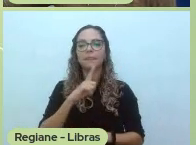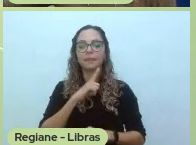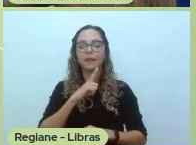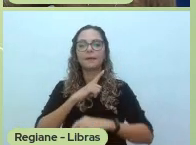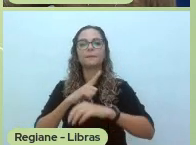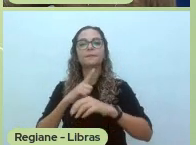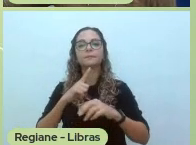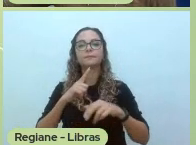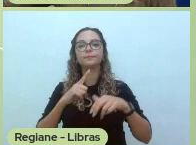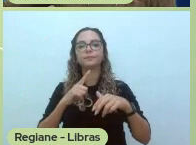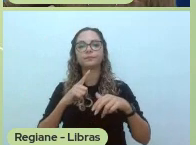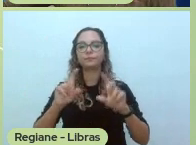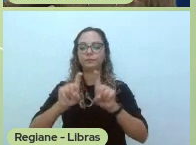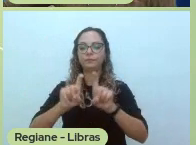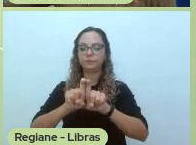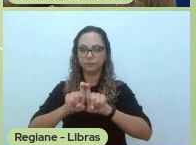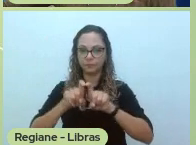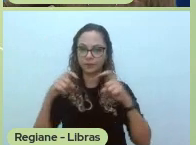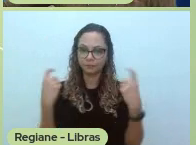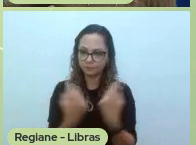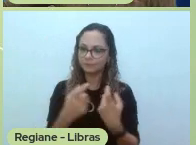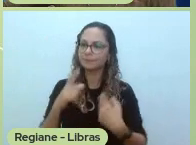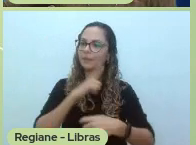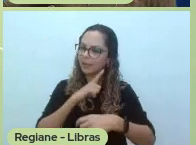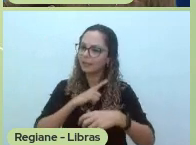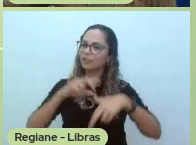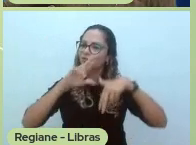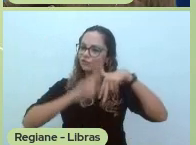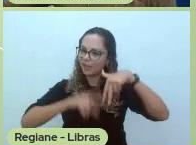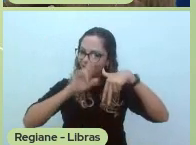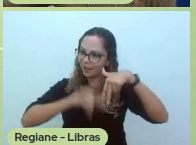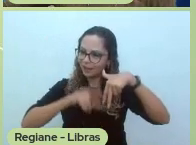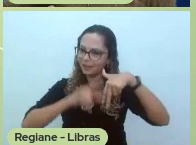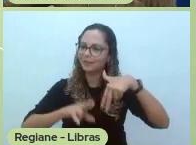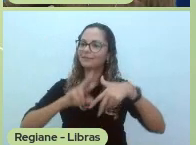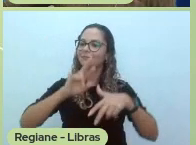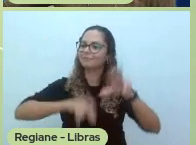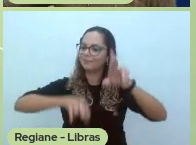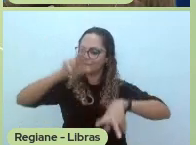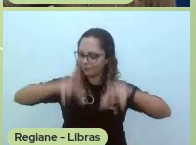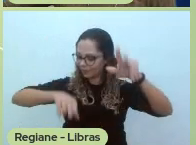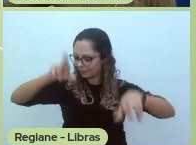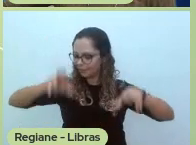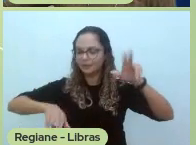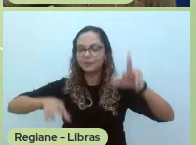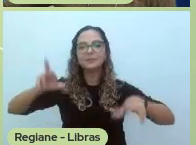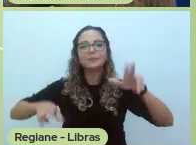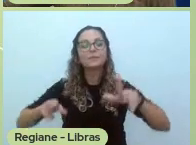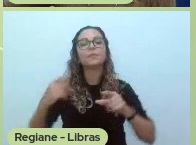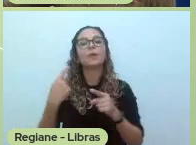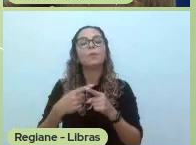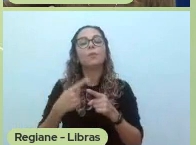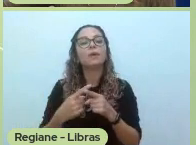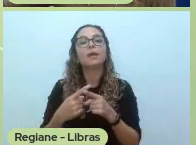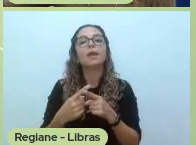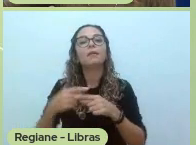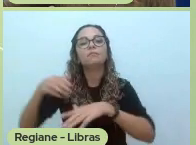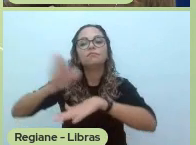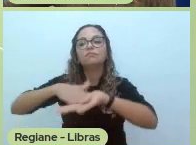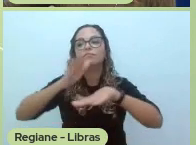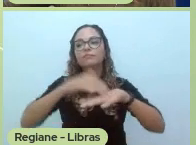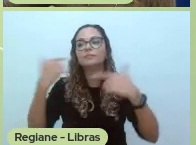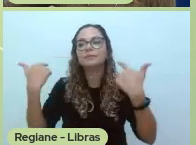coloco o problema para a Marise. Marise, formação de mão de obra. A gente sabe que a formação ela